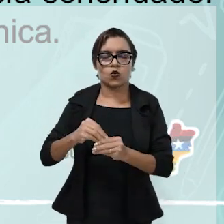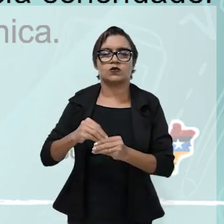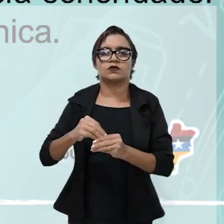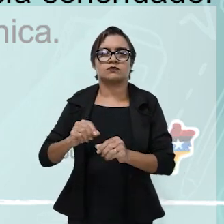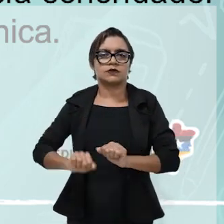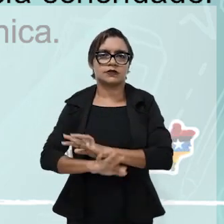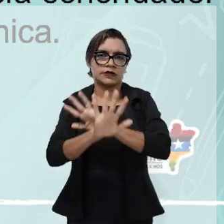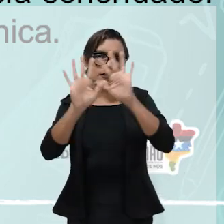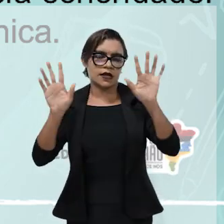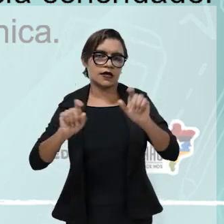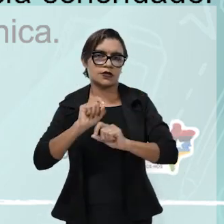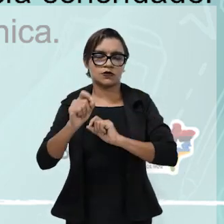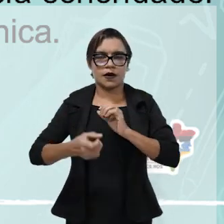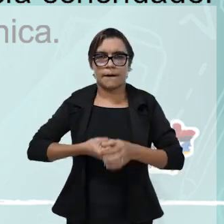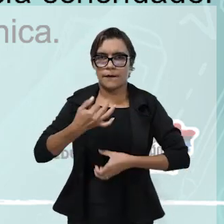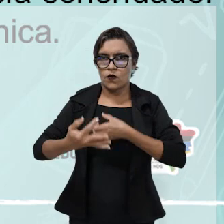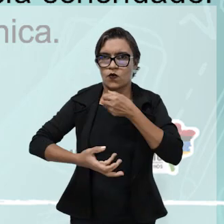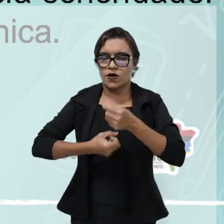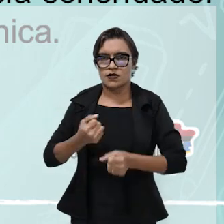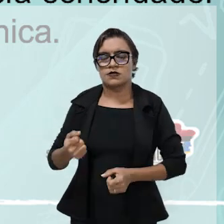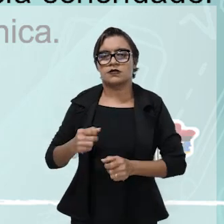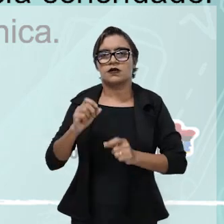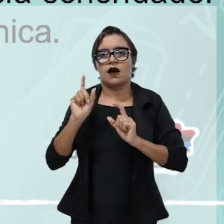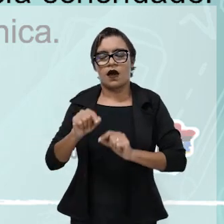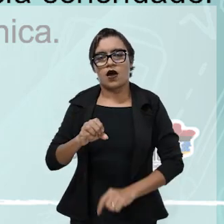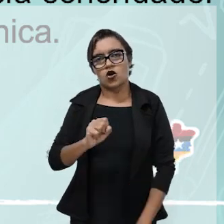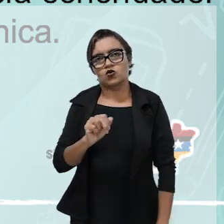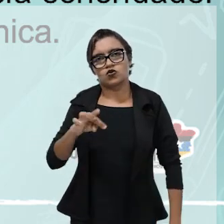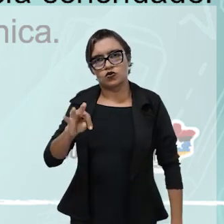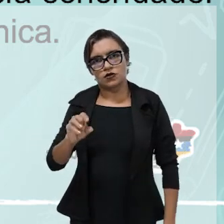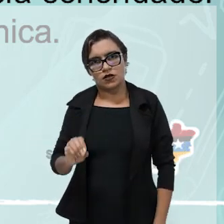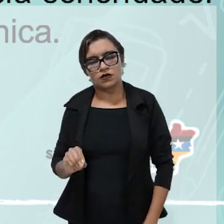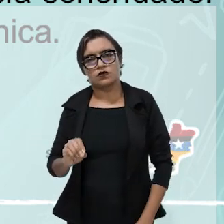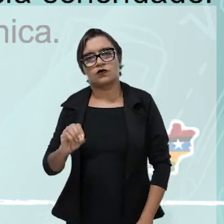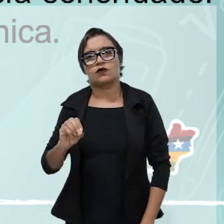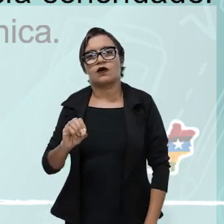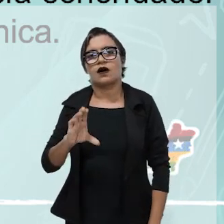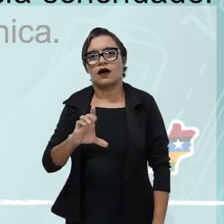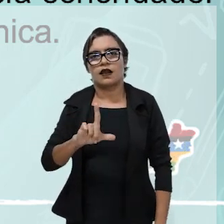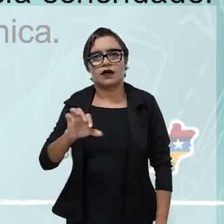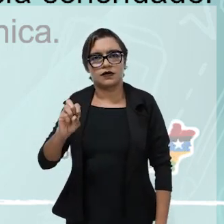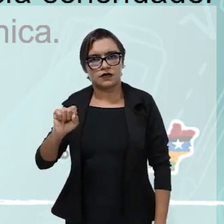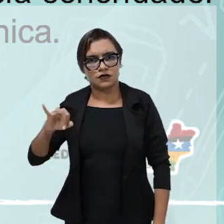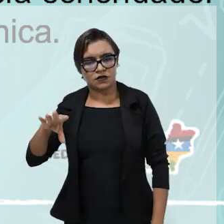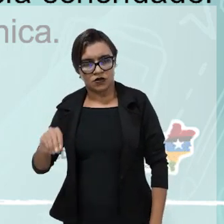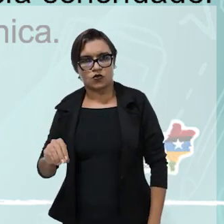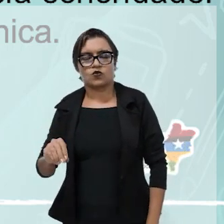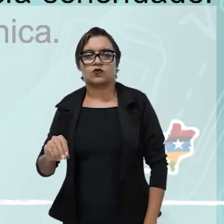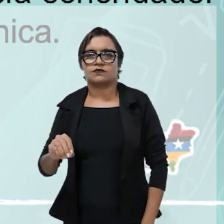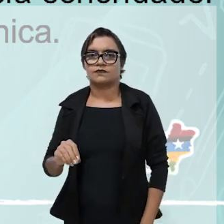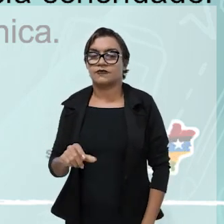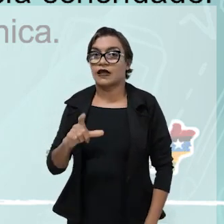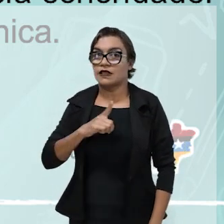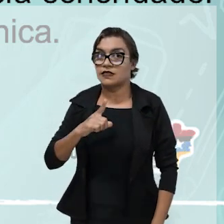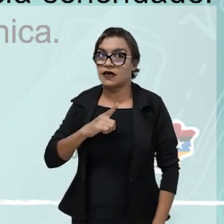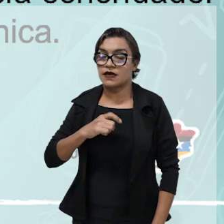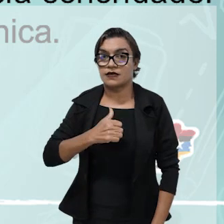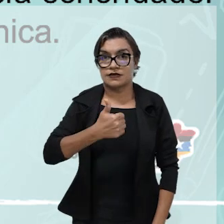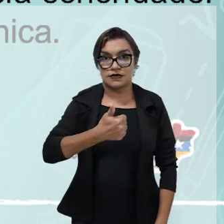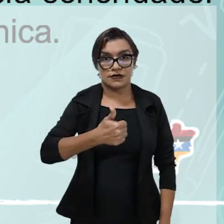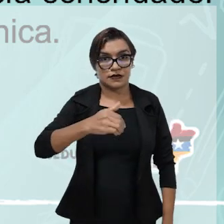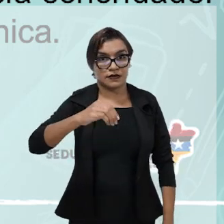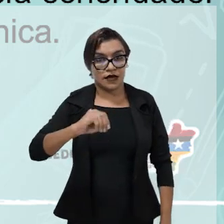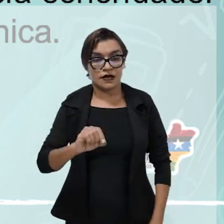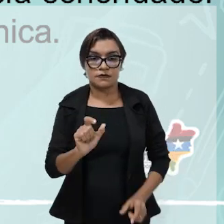questão. A poesia de Camões segue a fórmula do soneto clássico. É decassílabo, o que significa que contém 10 sílabas